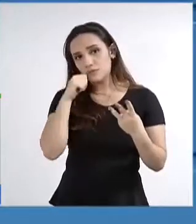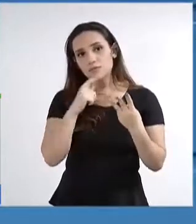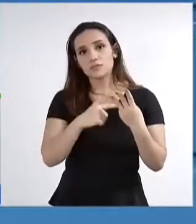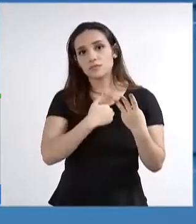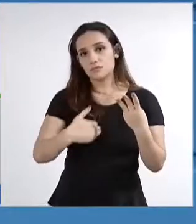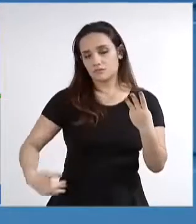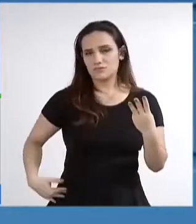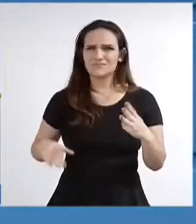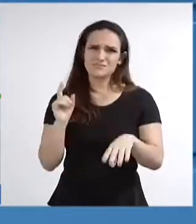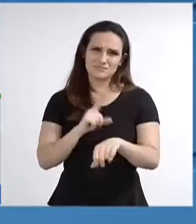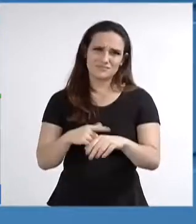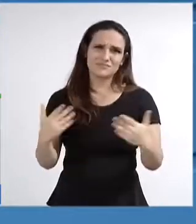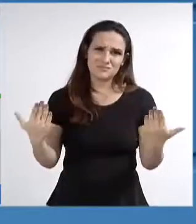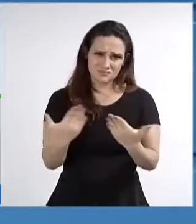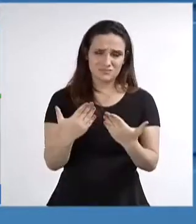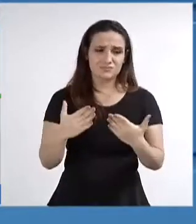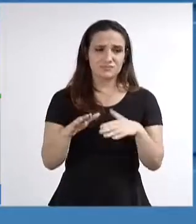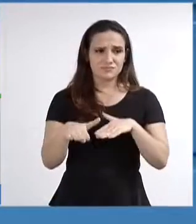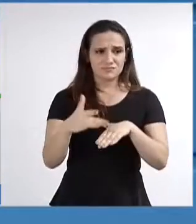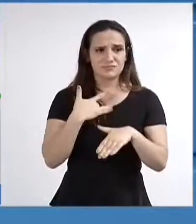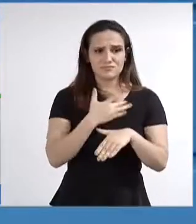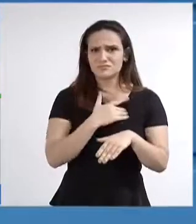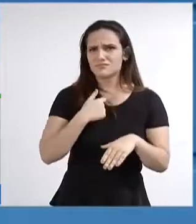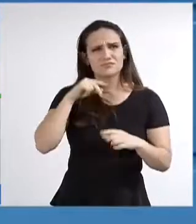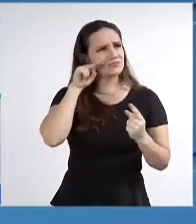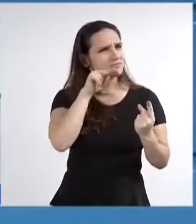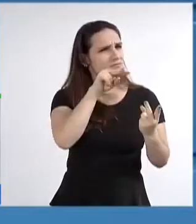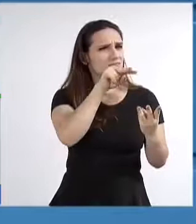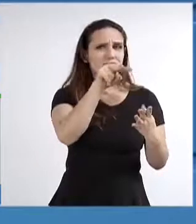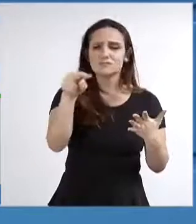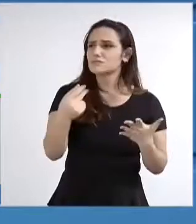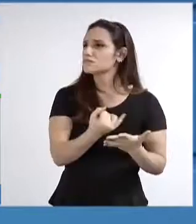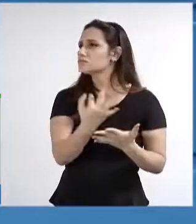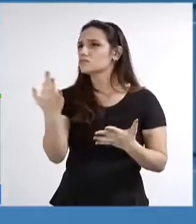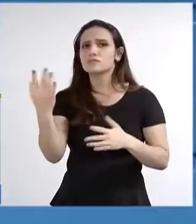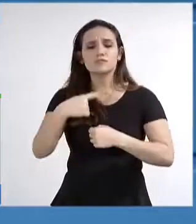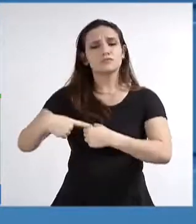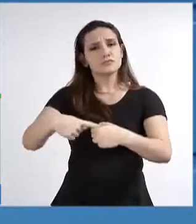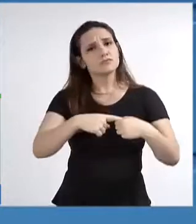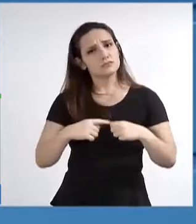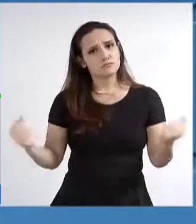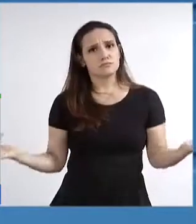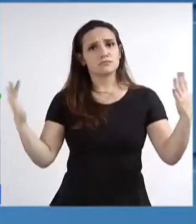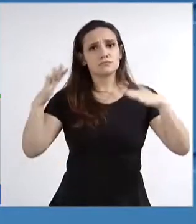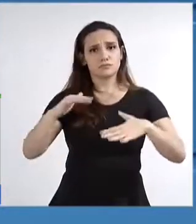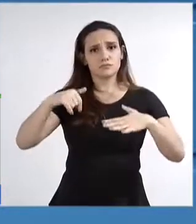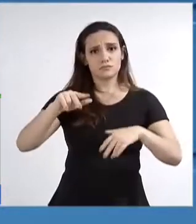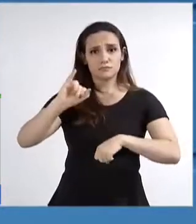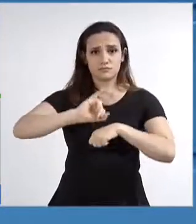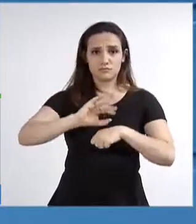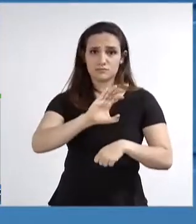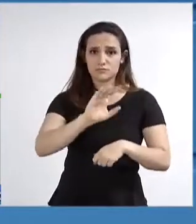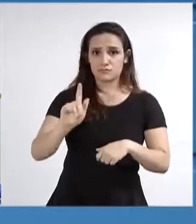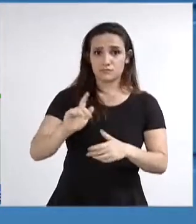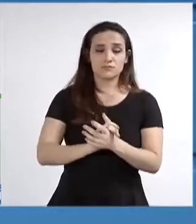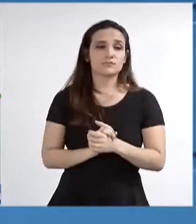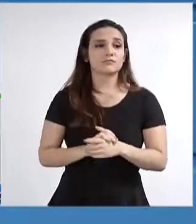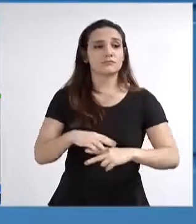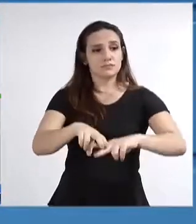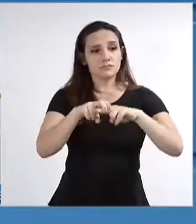momento da caravana da saúde, nós vimos pessoas de vários municípios do nosso estado. E aí,